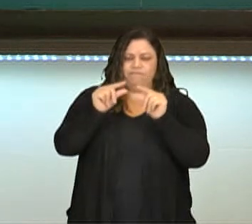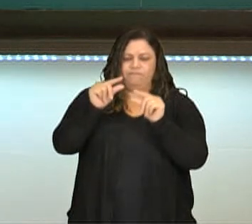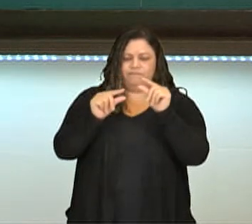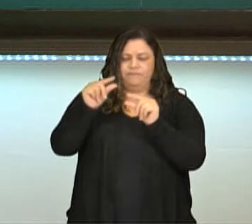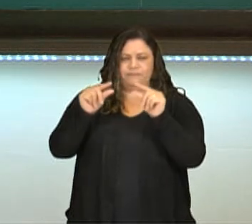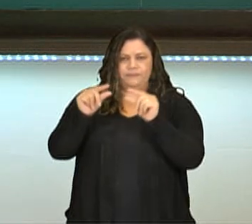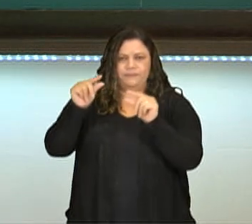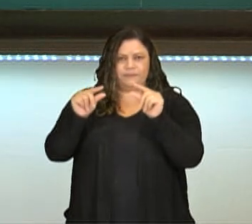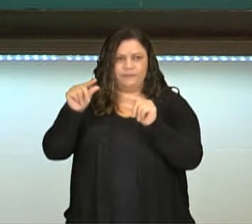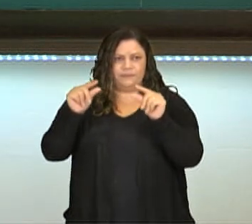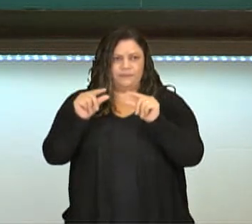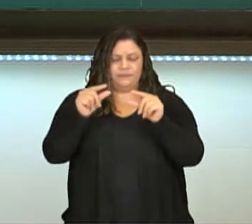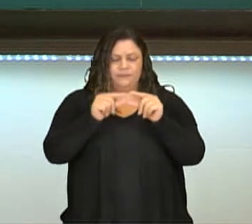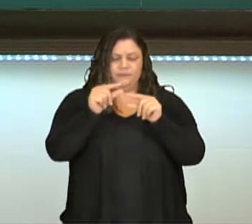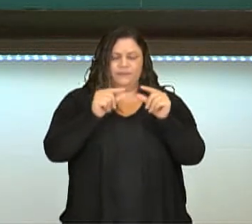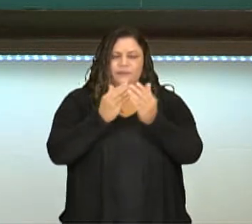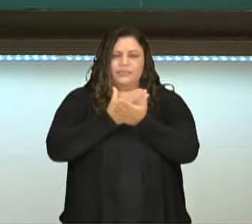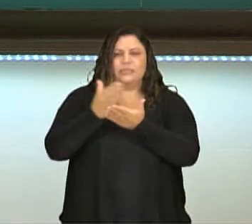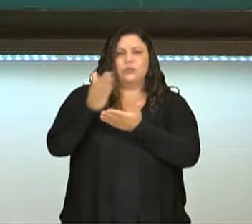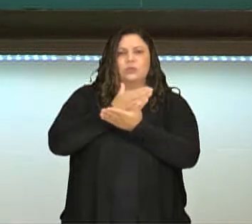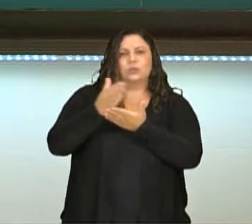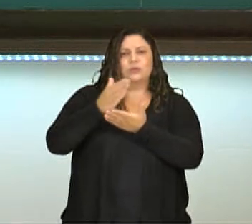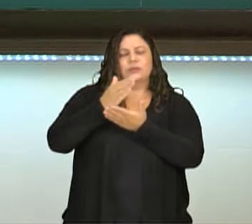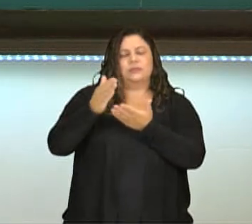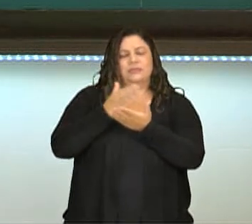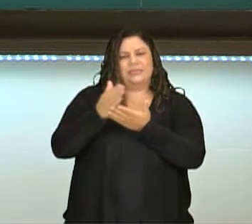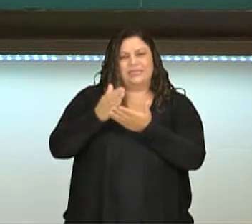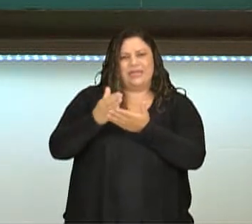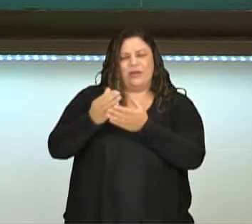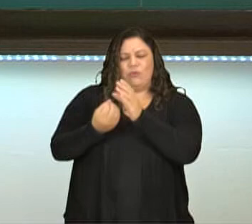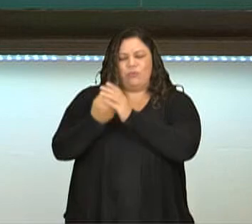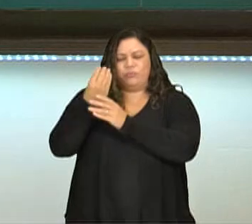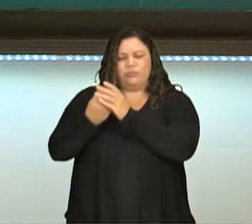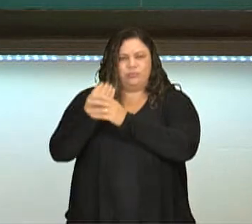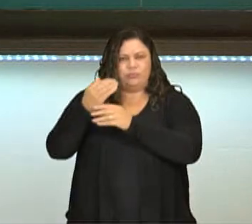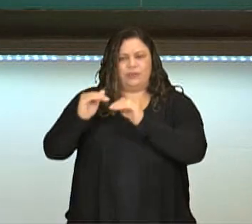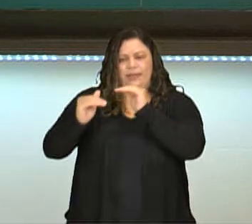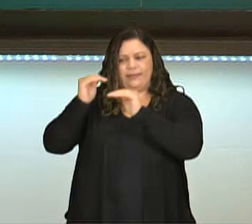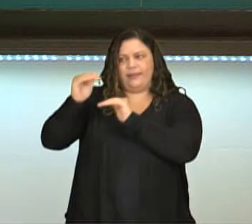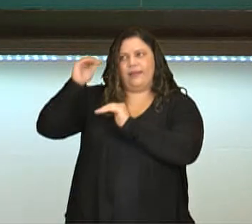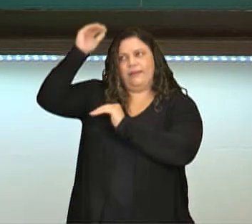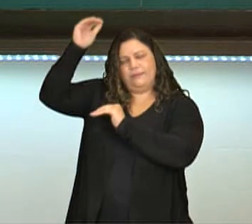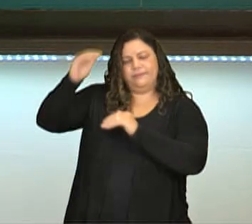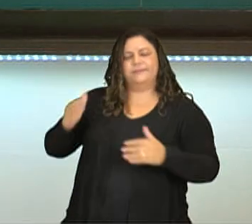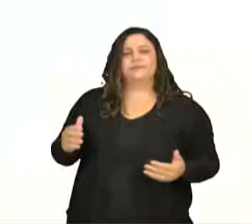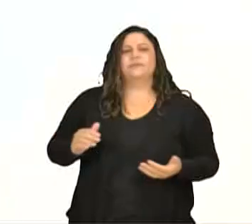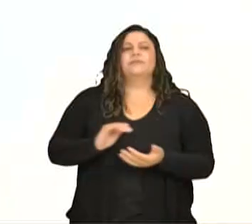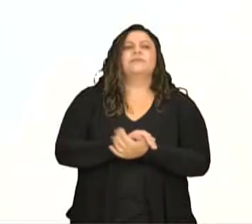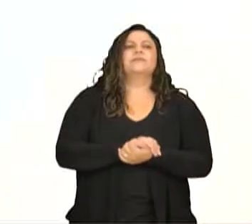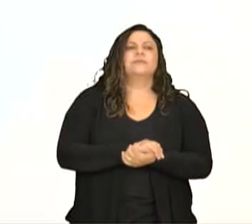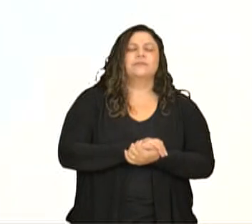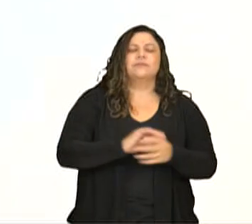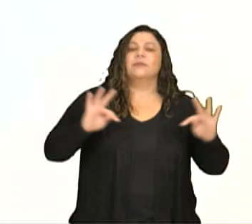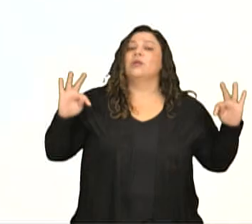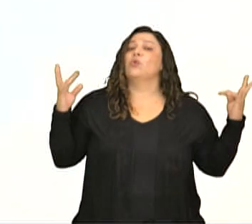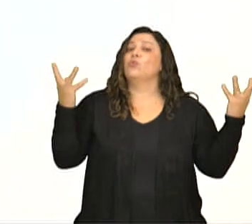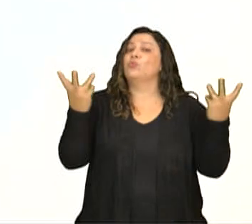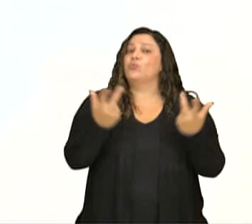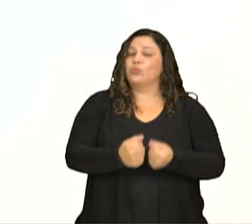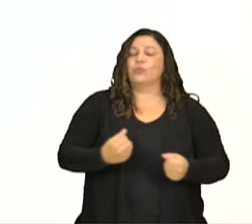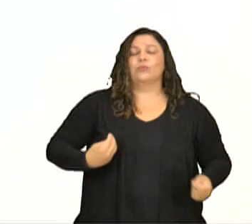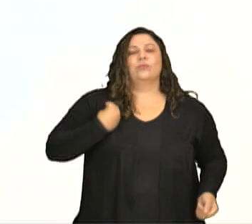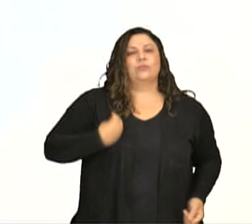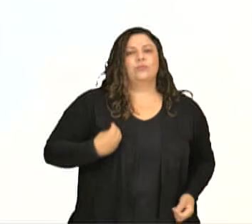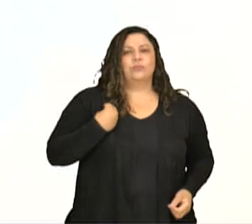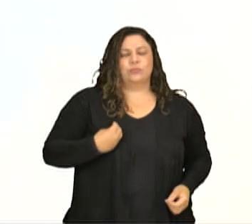do indivíduo inicial, infantil lá, até o indivíduo adulto, tá? Todos os seres vivos também